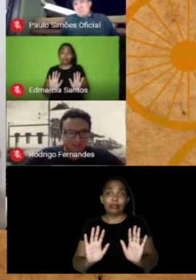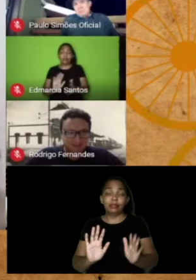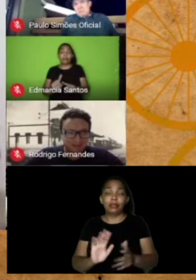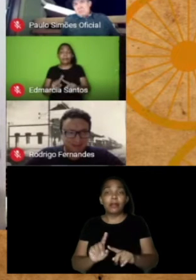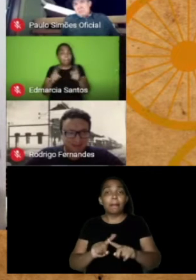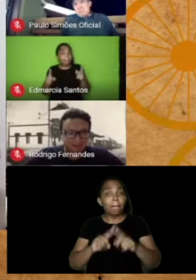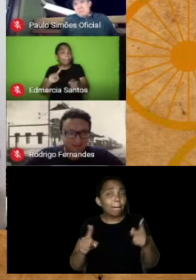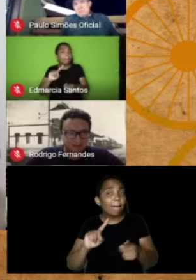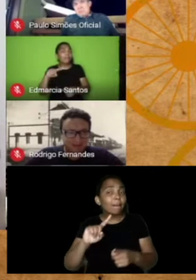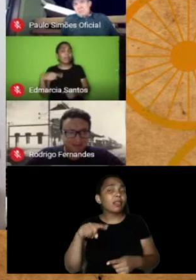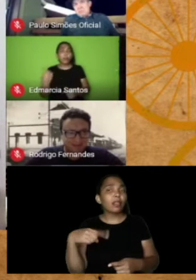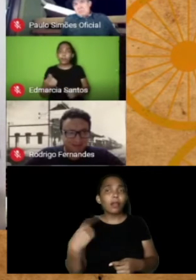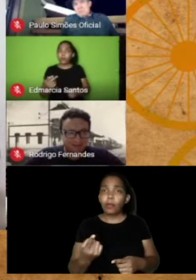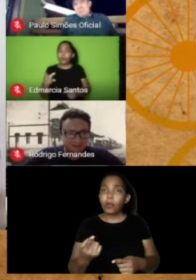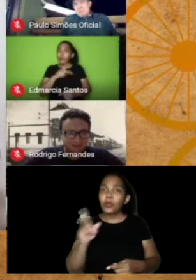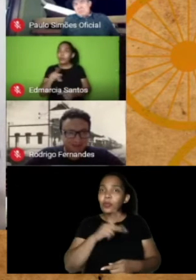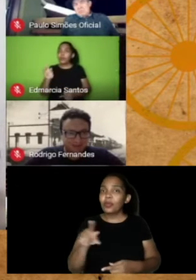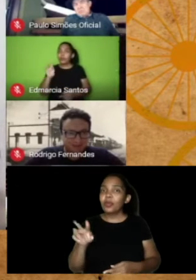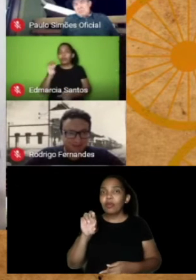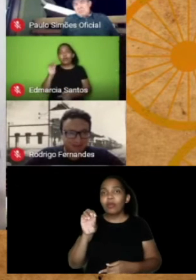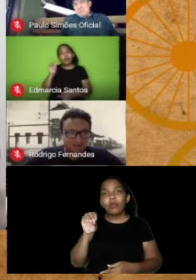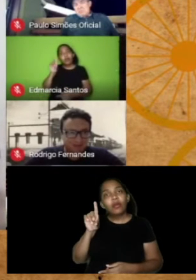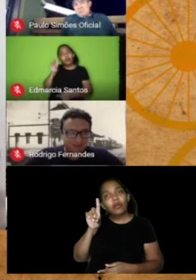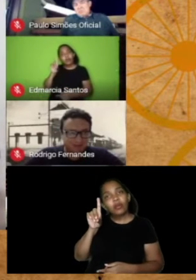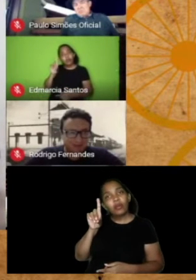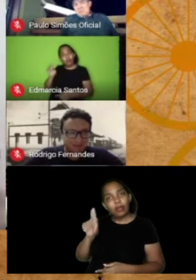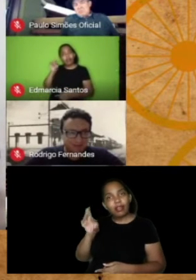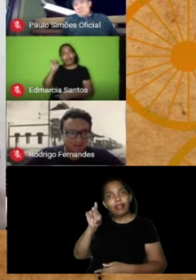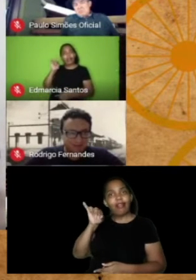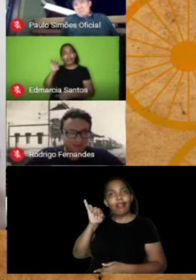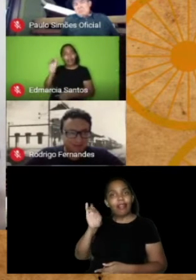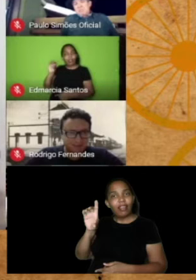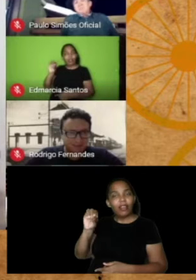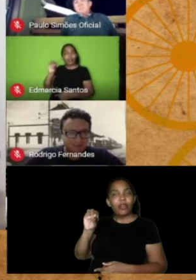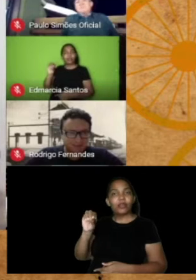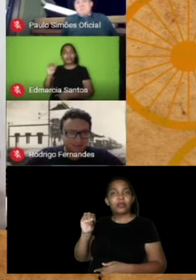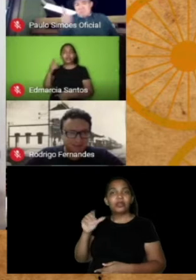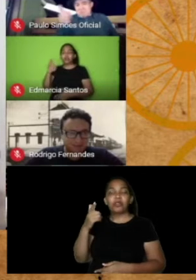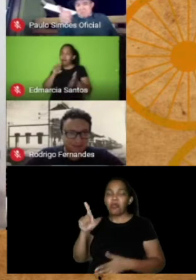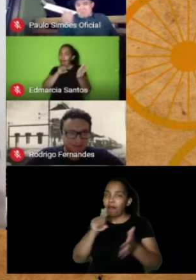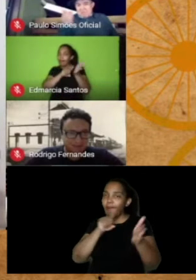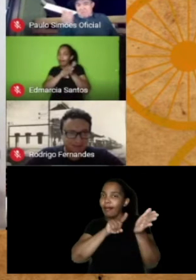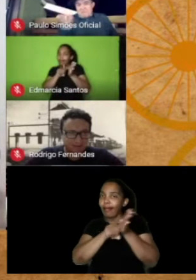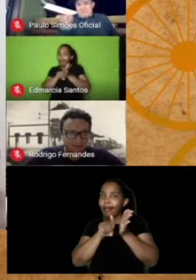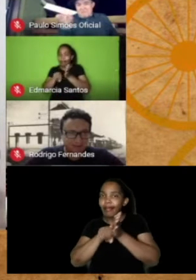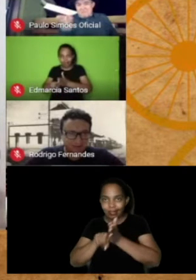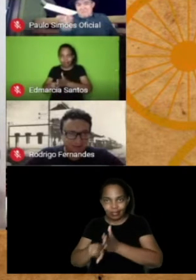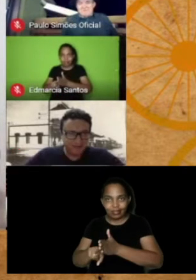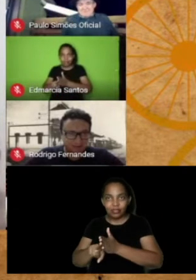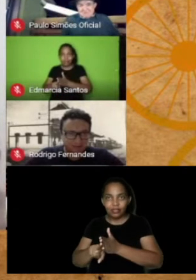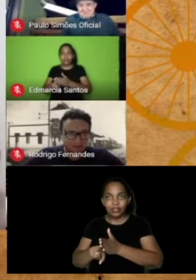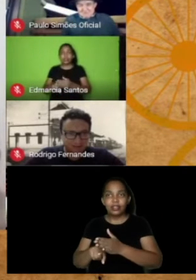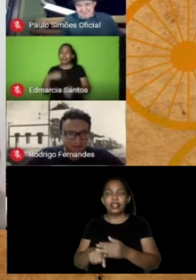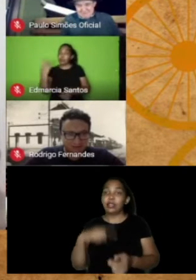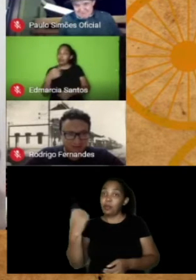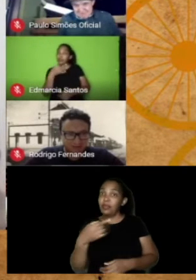do professor Rodrigo, nós voltamos com as questões e aí convido o senhor a comentar sobre o camisa de couro.